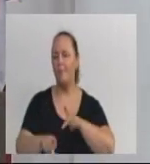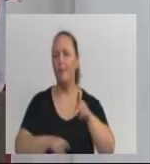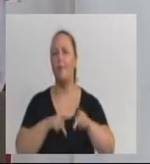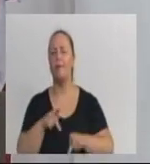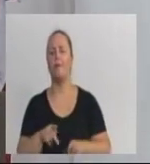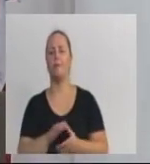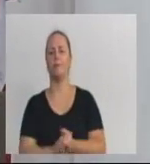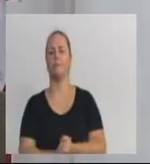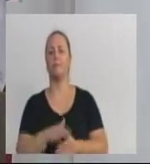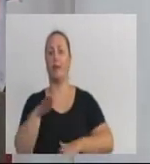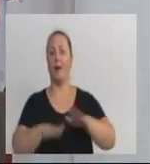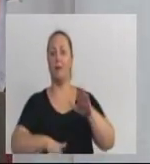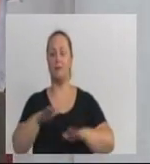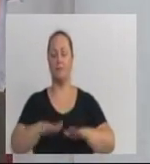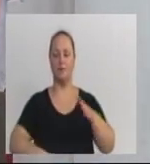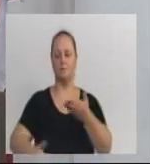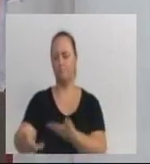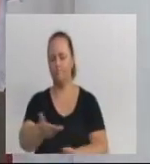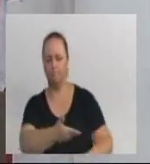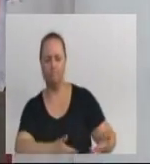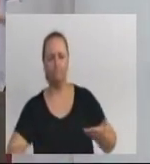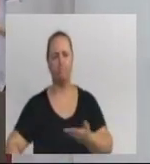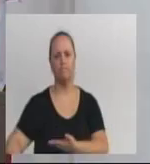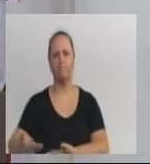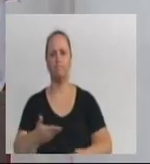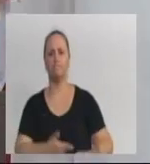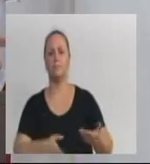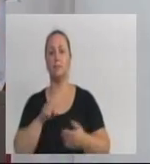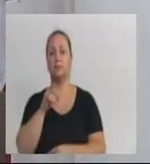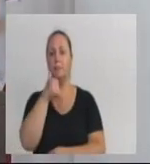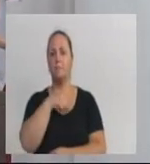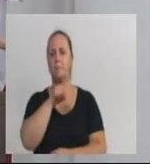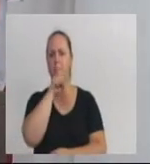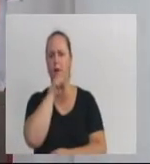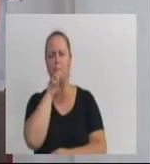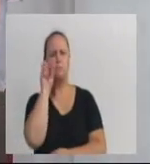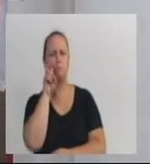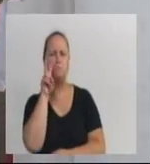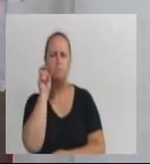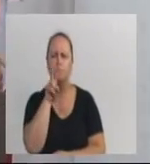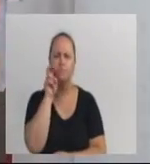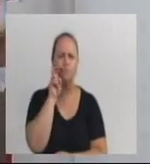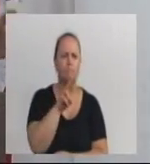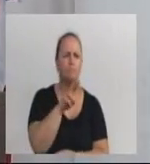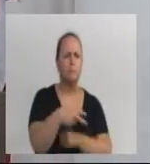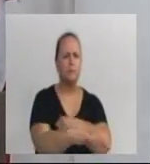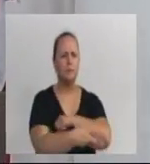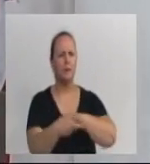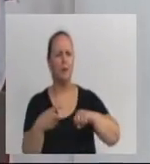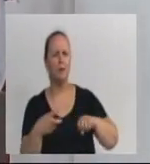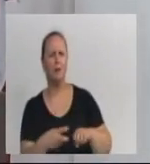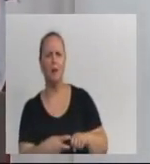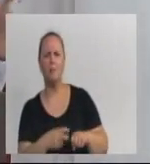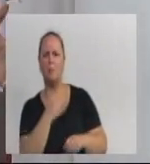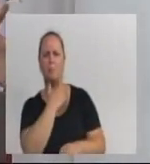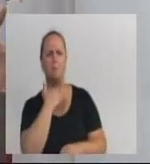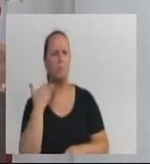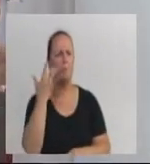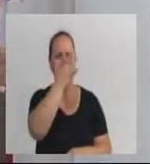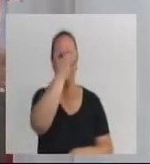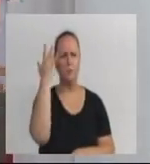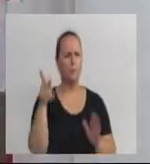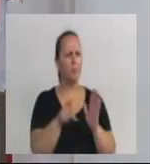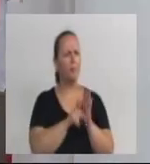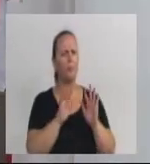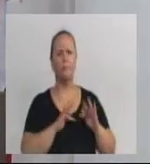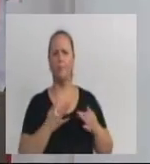muitas vezes compartilha na situação de uma mãe ou de um pai que vê um crime acontecendo e um ente querido da família é ser surrupiado